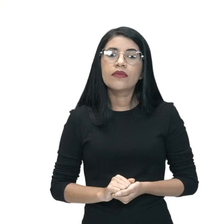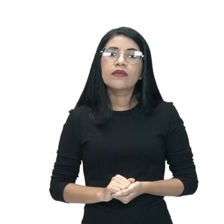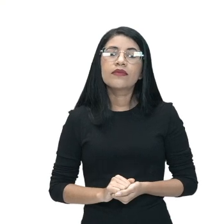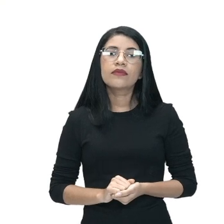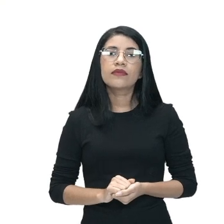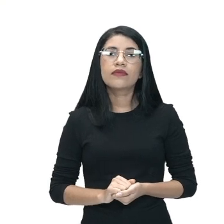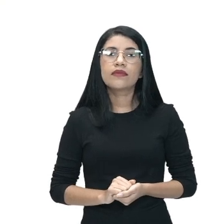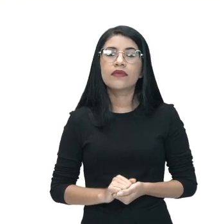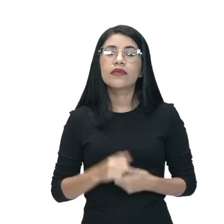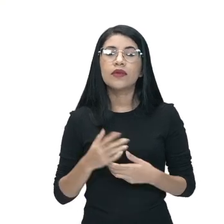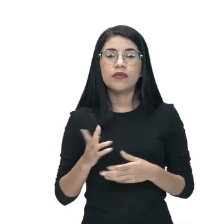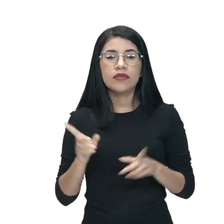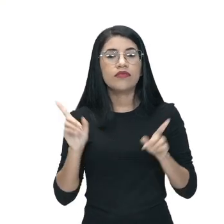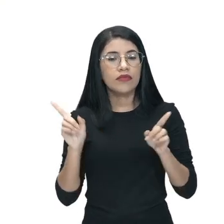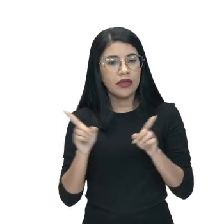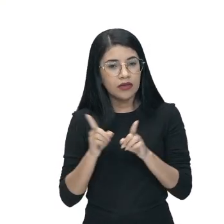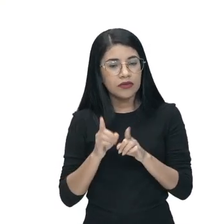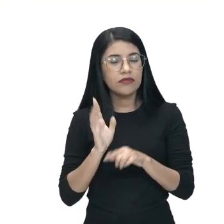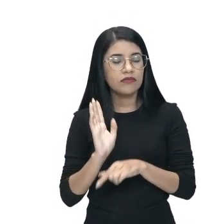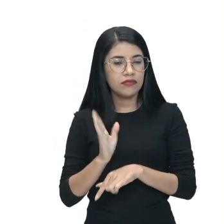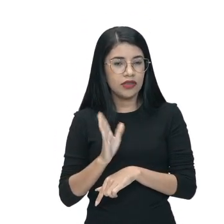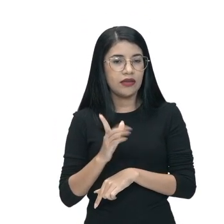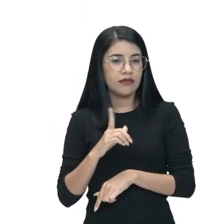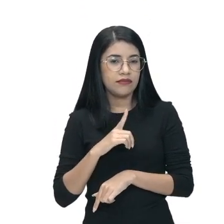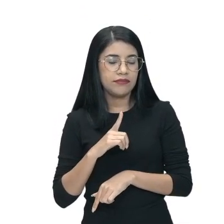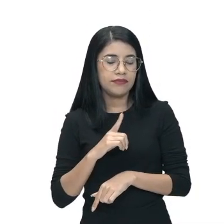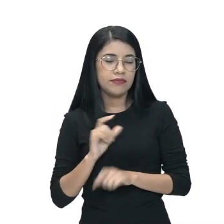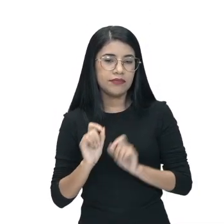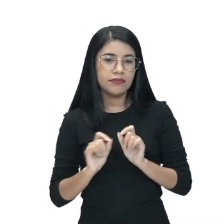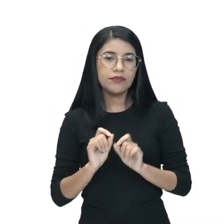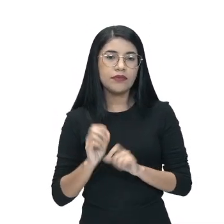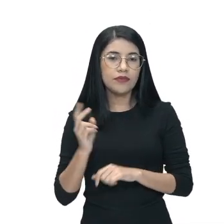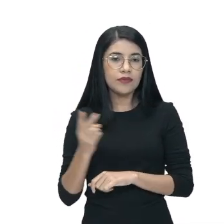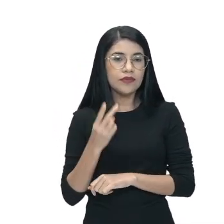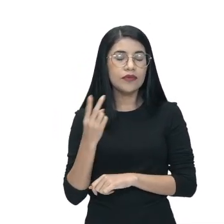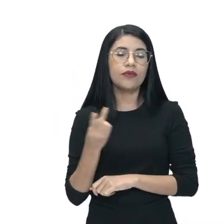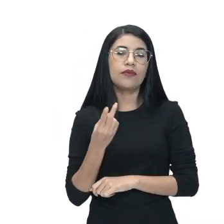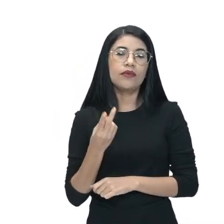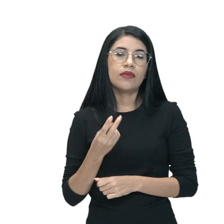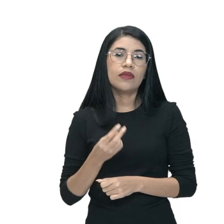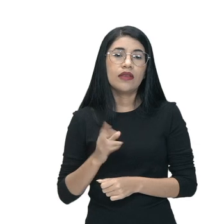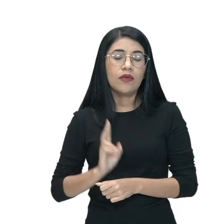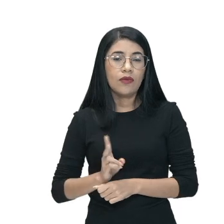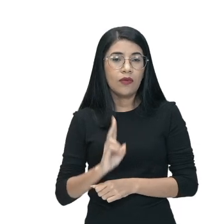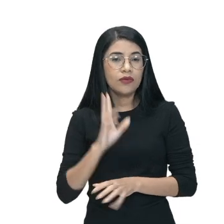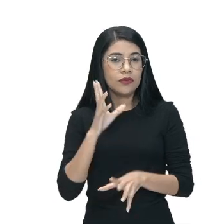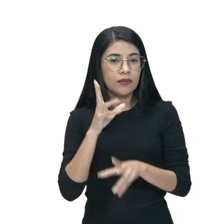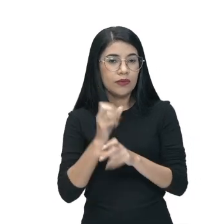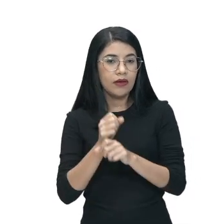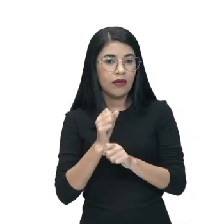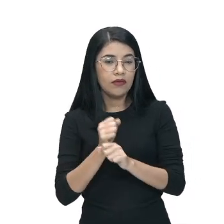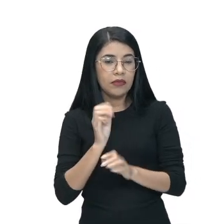agora diminuiu o tamanho, né, pessoal? Diminuiu bastante. Agora eu vou continuar o cálculo,